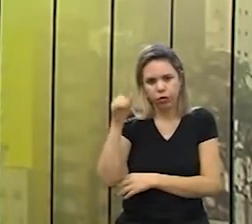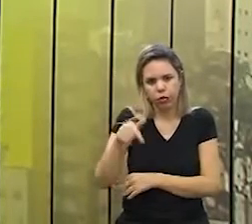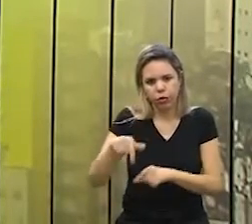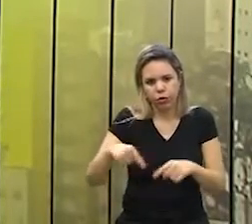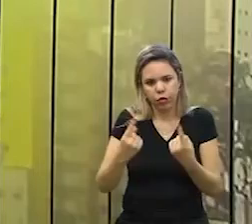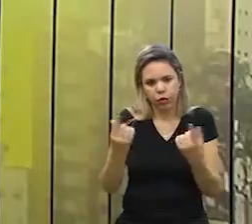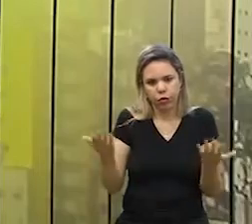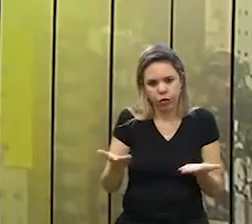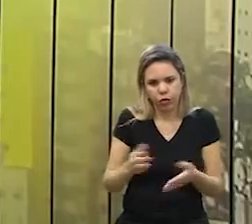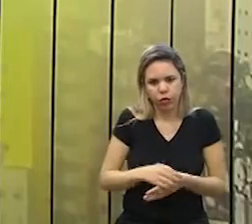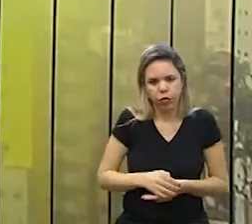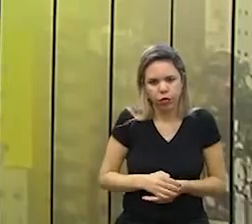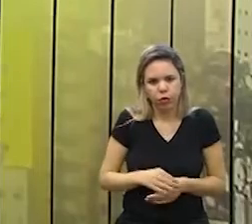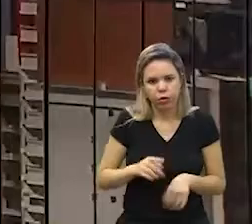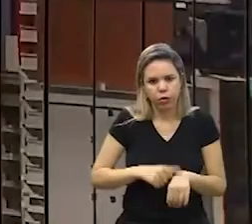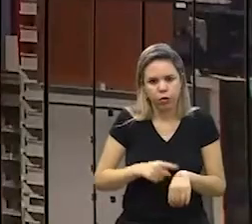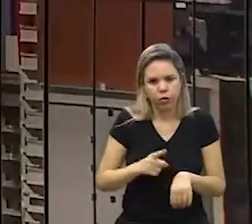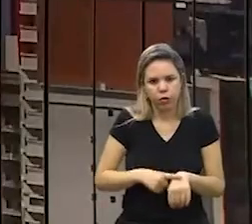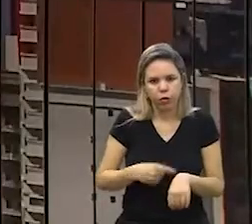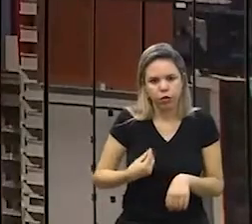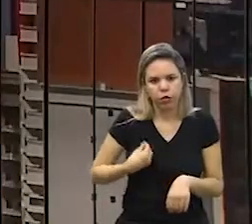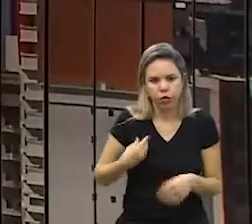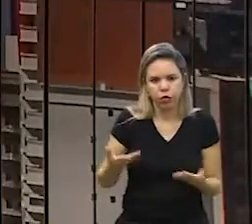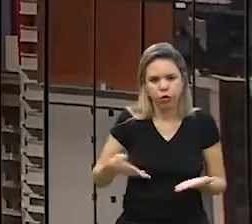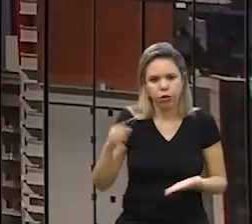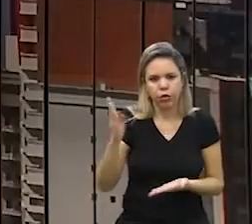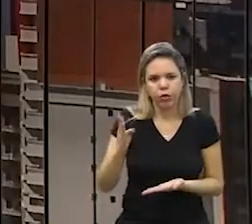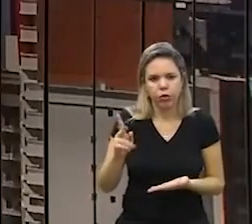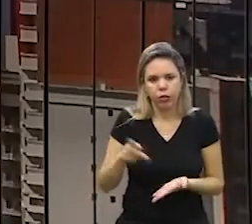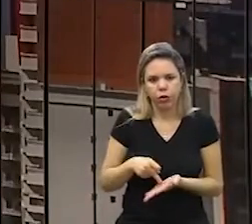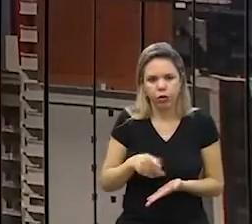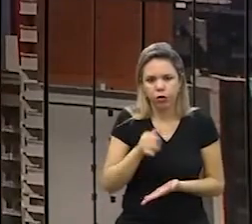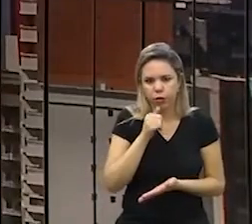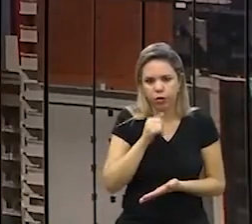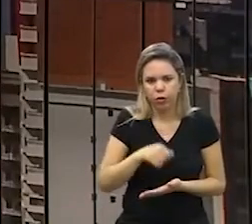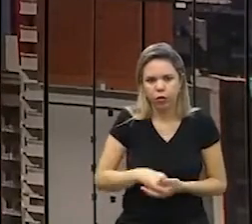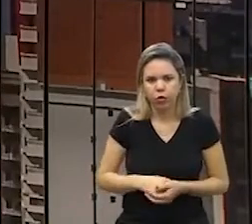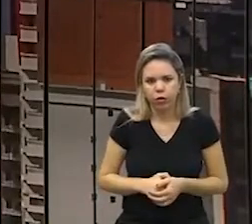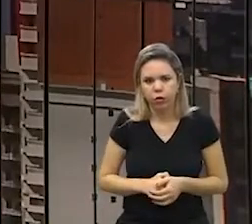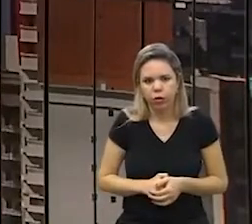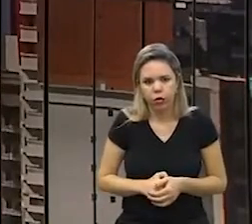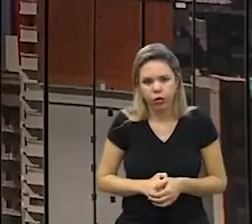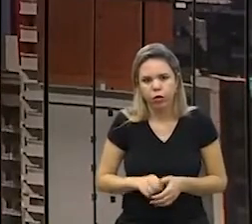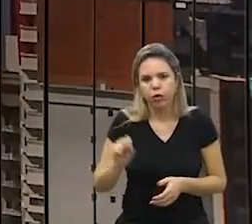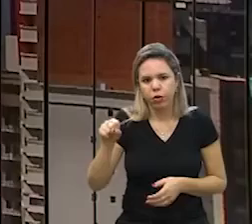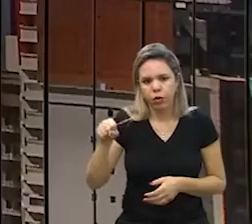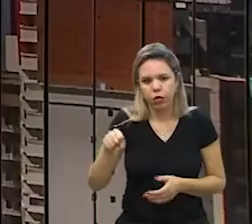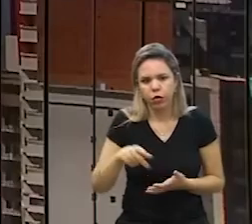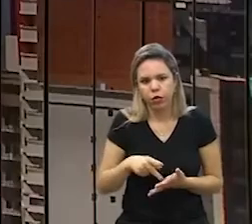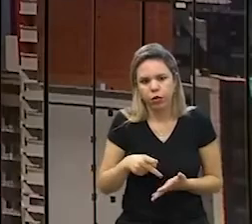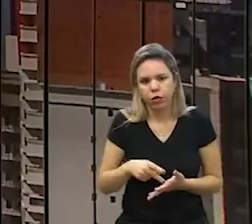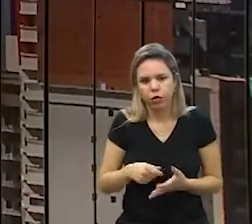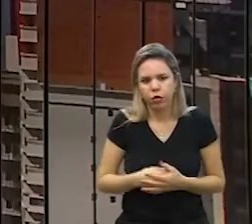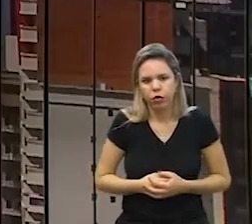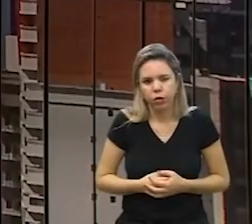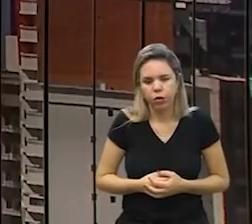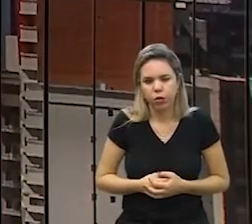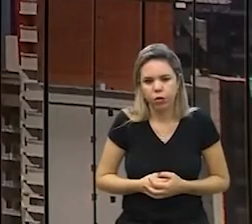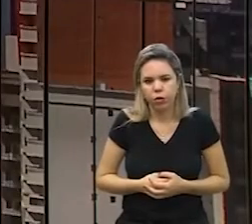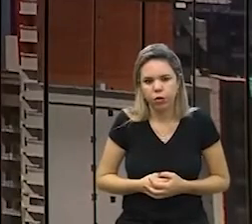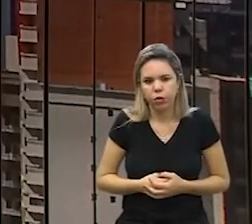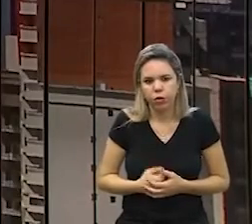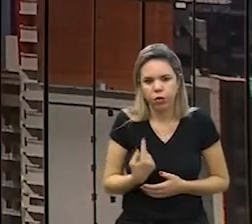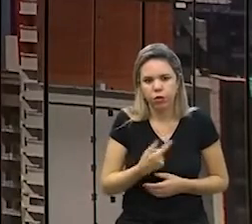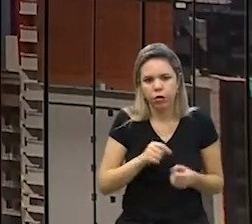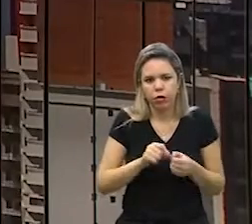é um desafio hoje, né? Em momentos como que a gente vive hoje no Brasil, por exemplo. Sim. A